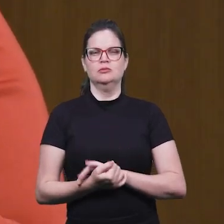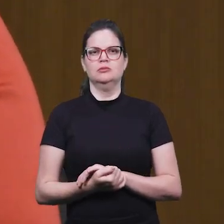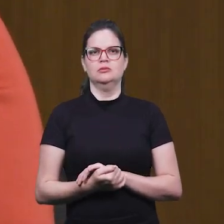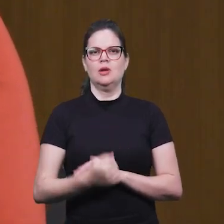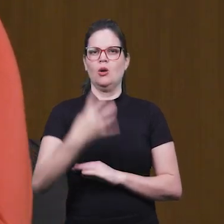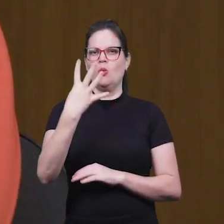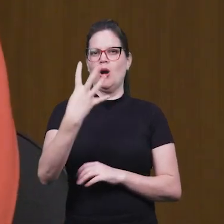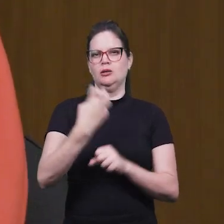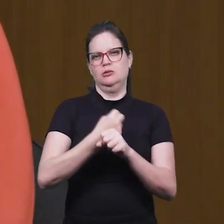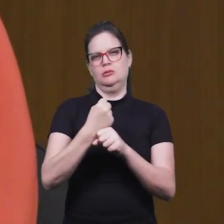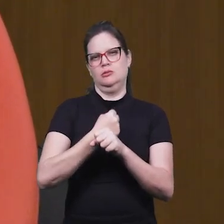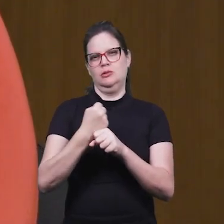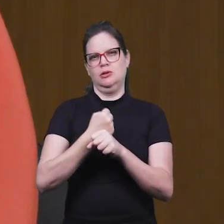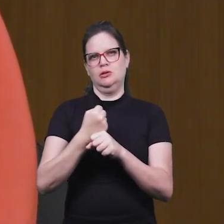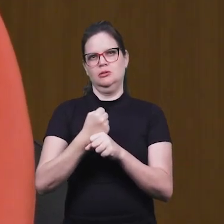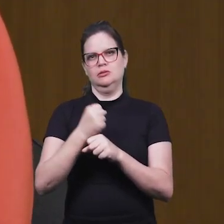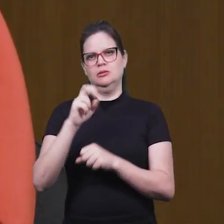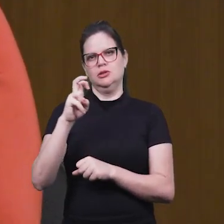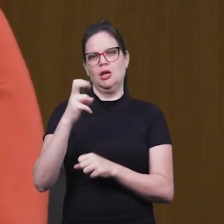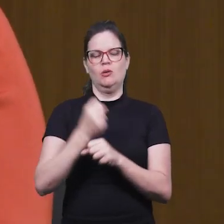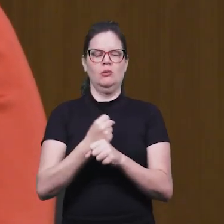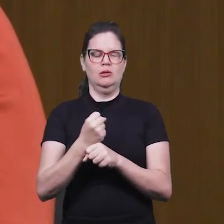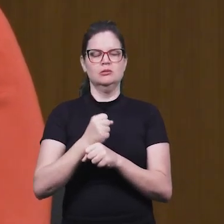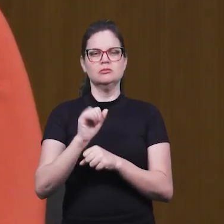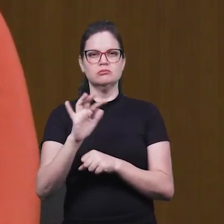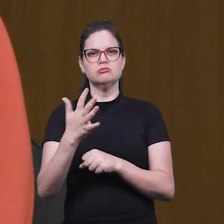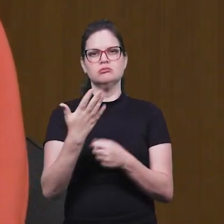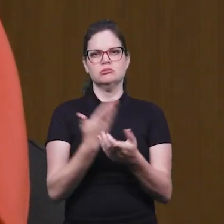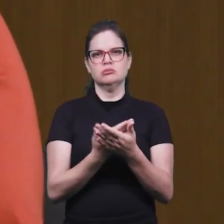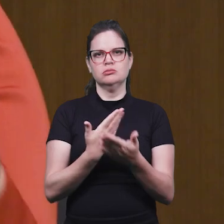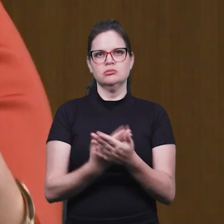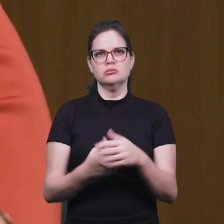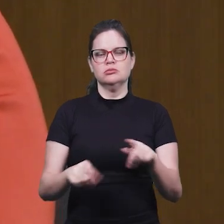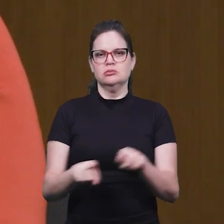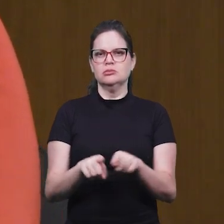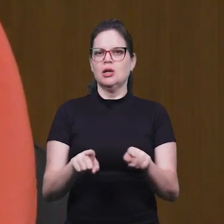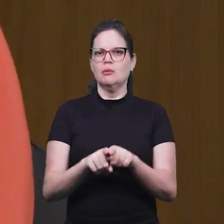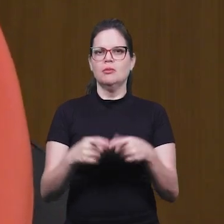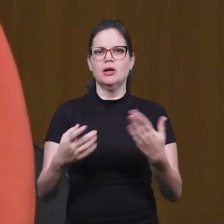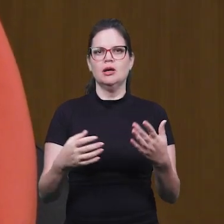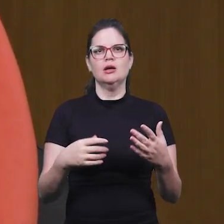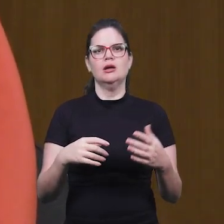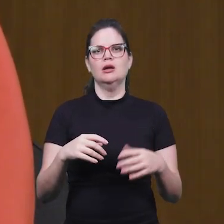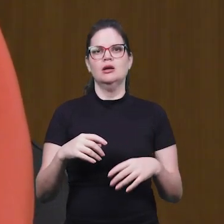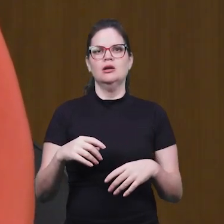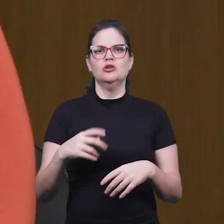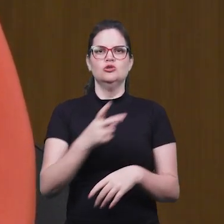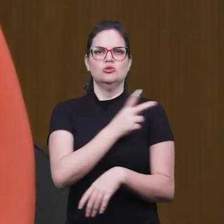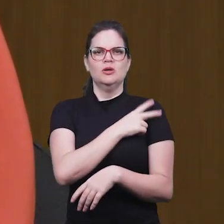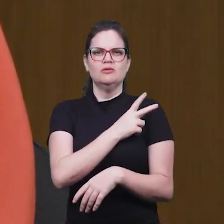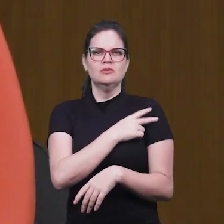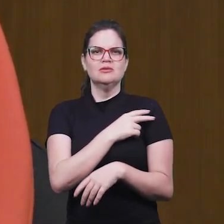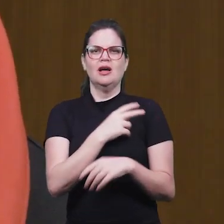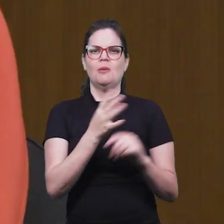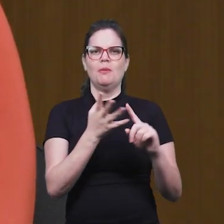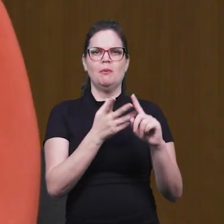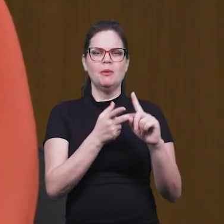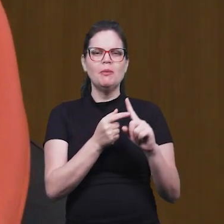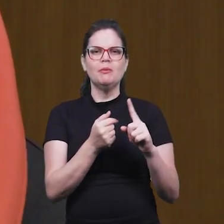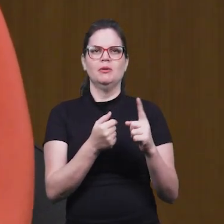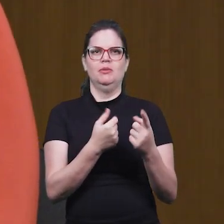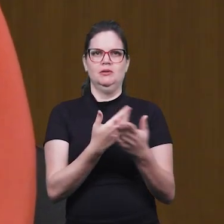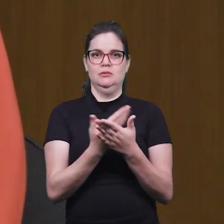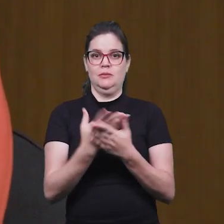anos, 5 anos estudando. Fiz orientação pedagógica, fiz supervisão. E depois, mas